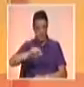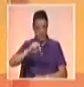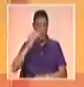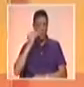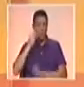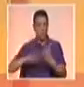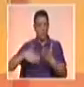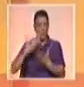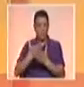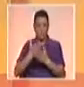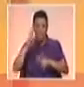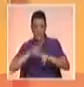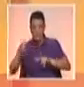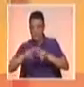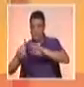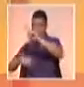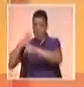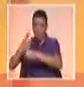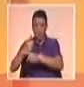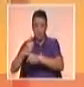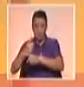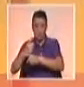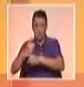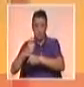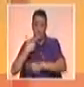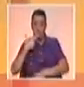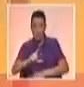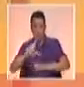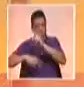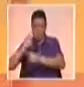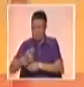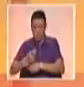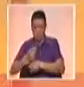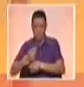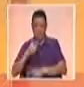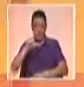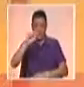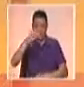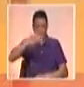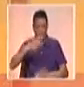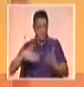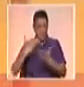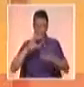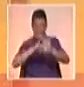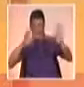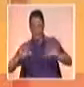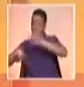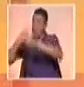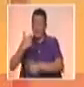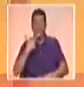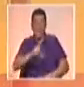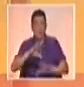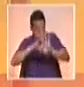como uma oferta curricular à semelhança de outras ofertas, de outras línguas. Portanto, a língua gestual é uma oferta como outra língua.